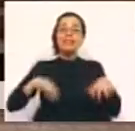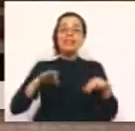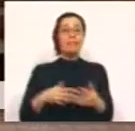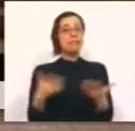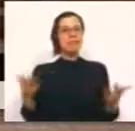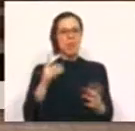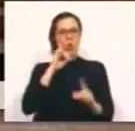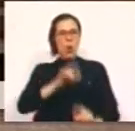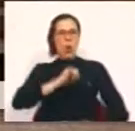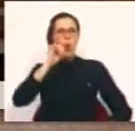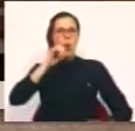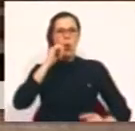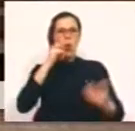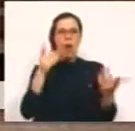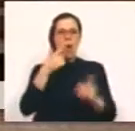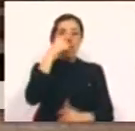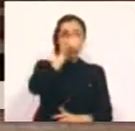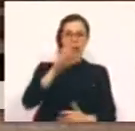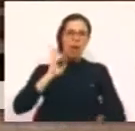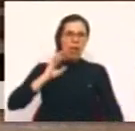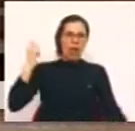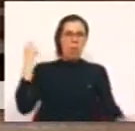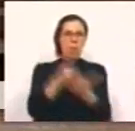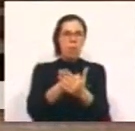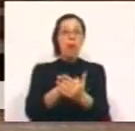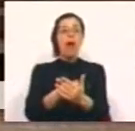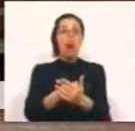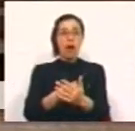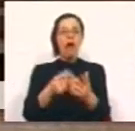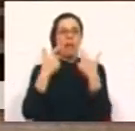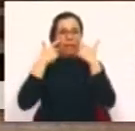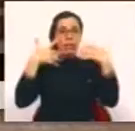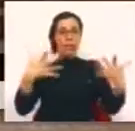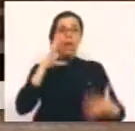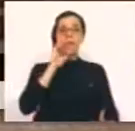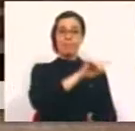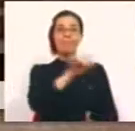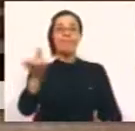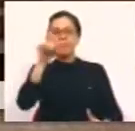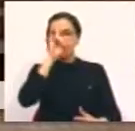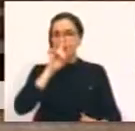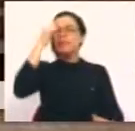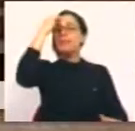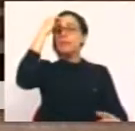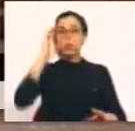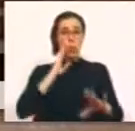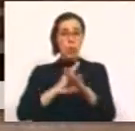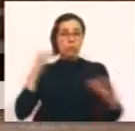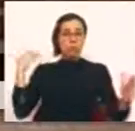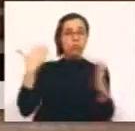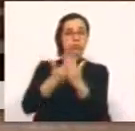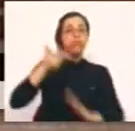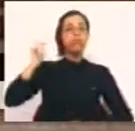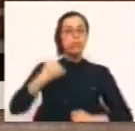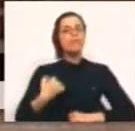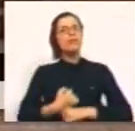com a imoralidade de chamar os contribuintes a pagar a fatura da irresponsabilidade dos banqueiros. Recorde-se que na última década,